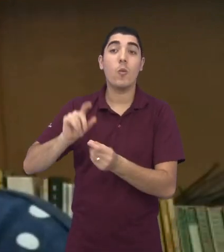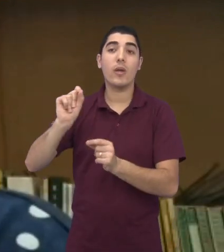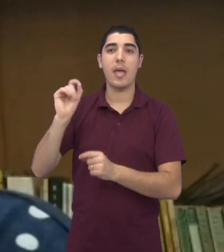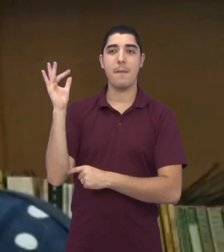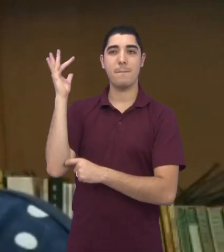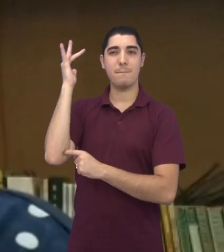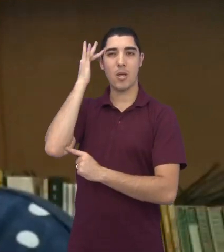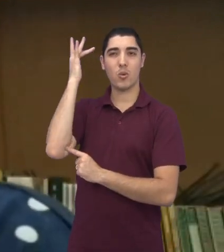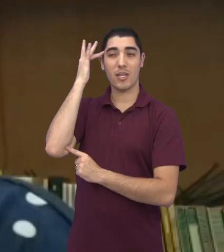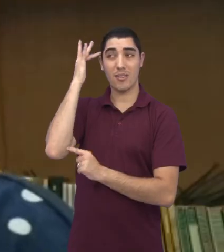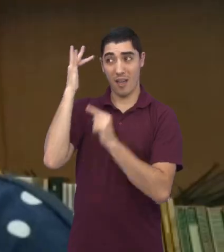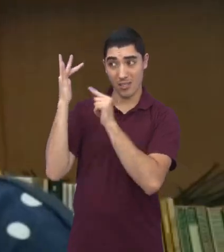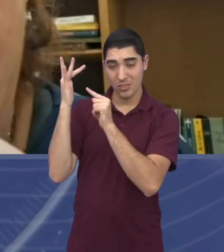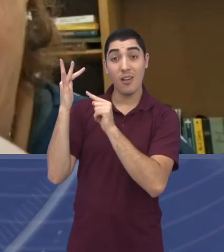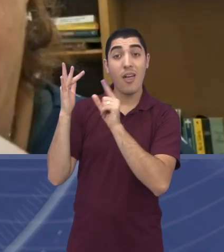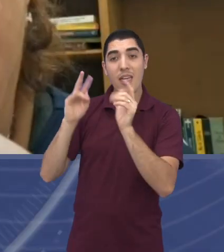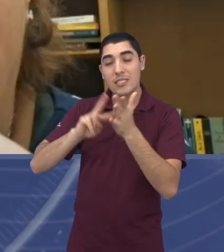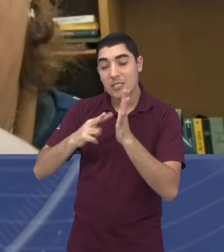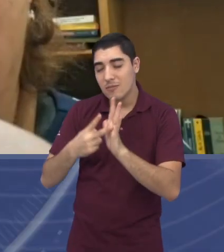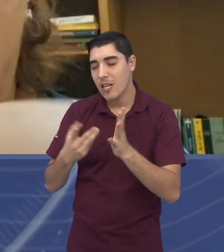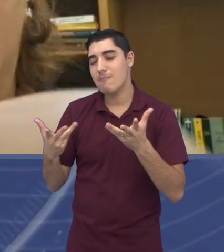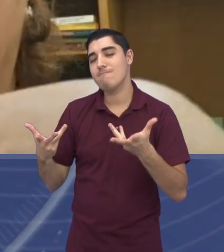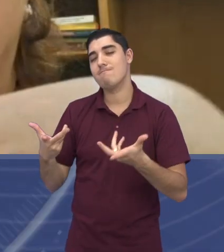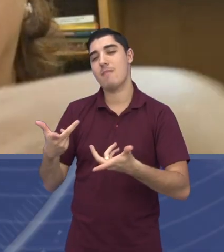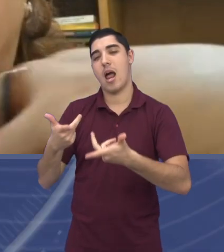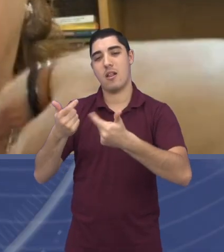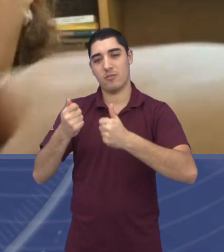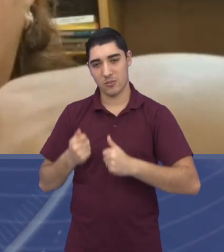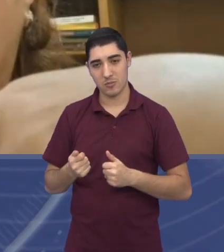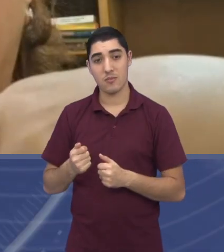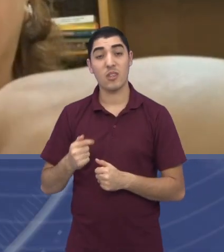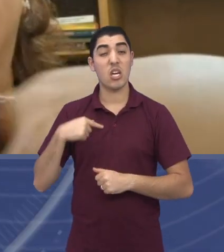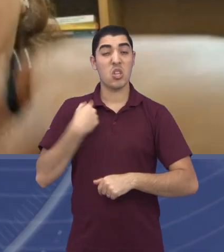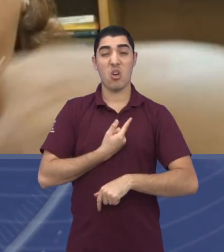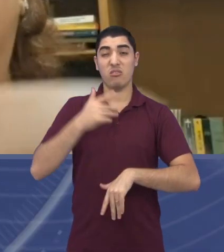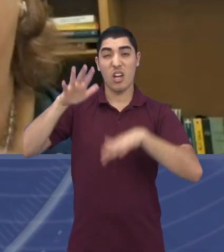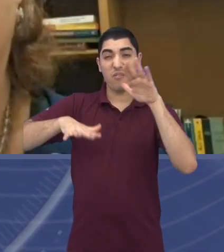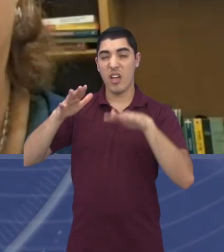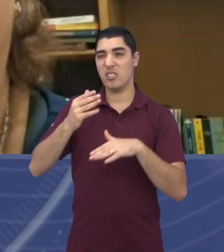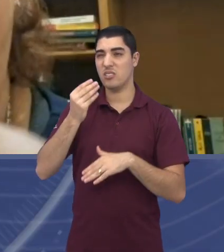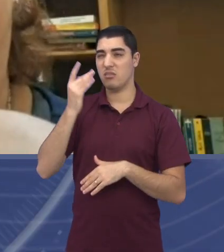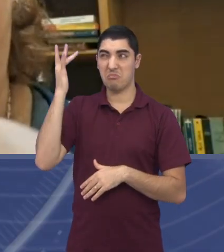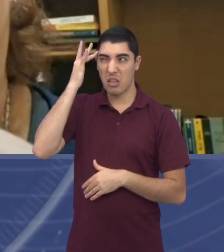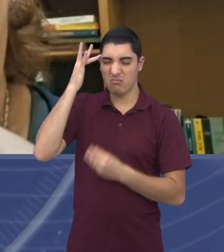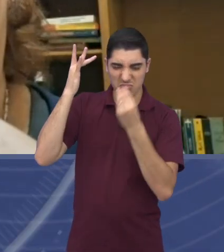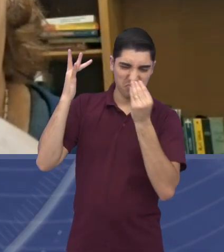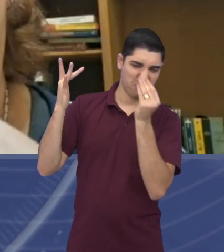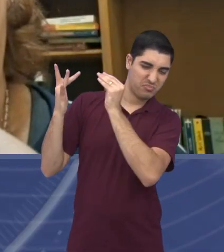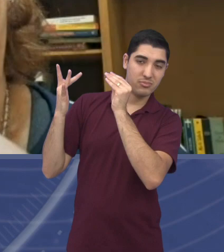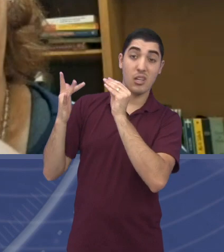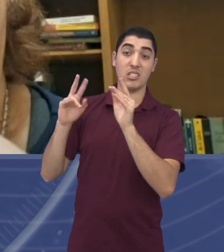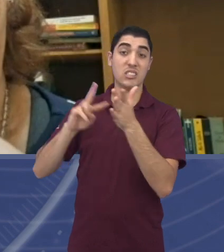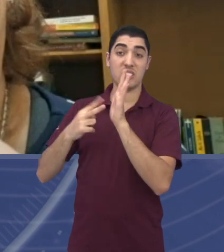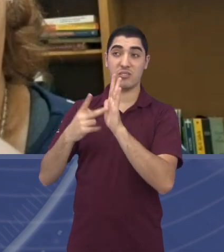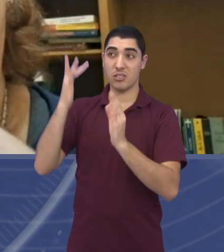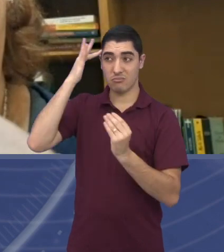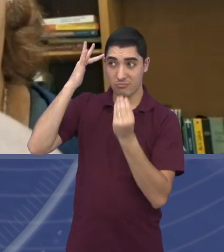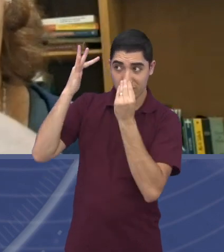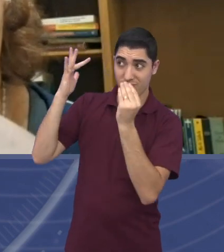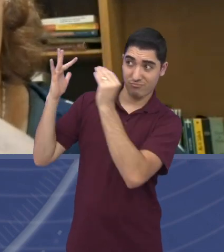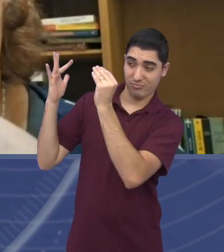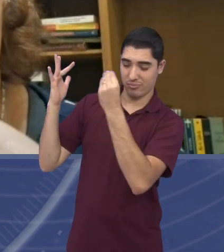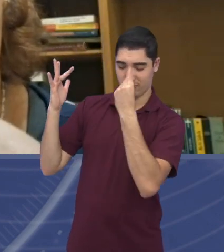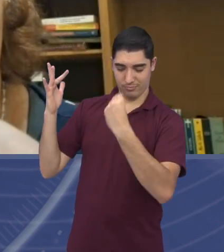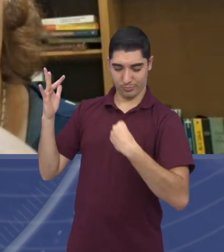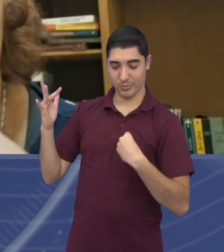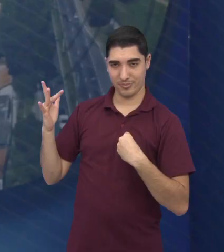um processo fantástico. Enquanto a gente nega a si mesmo. Sem dúvidas.